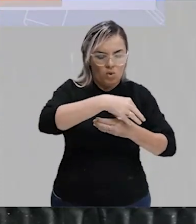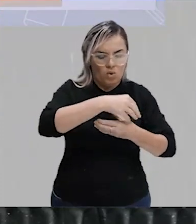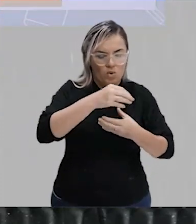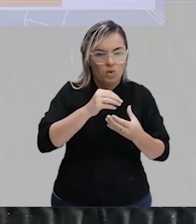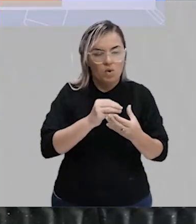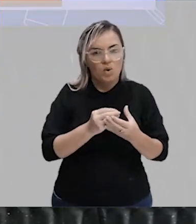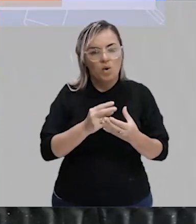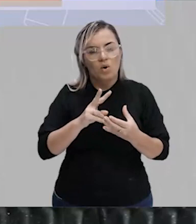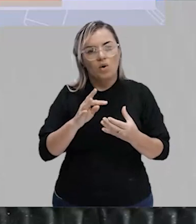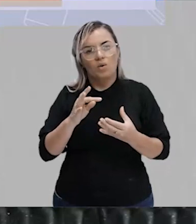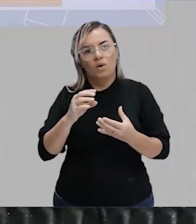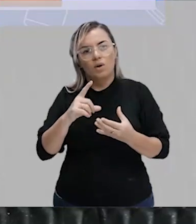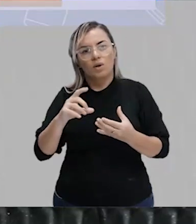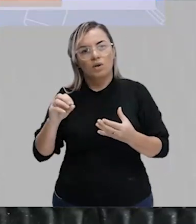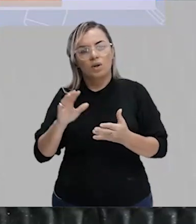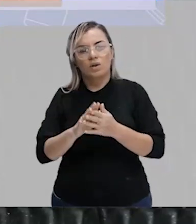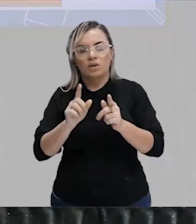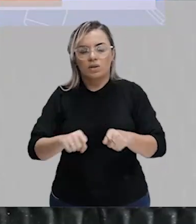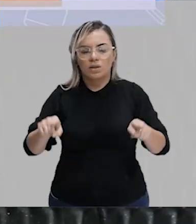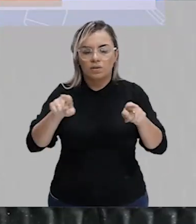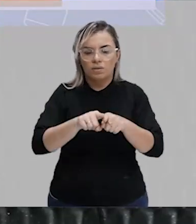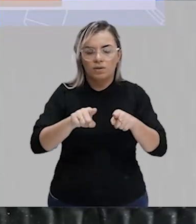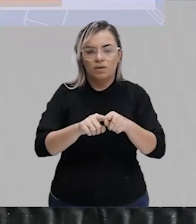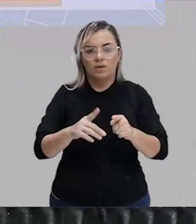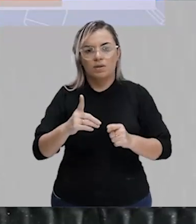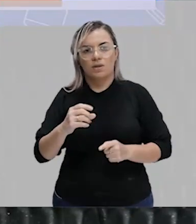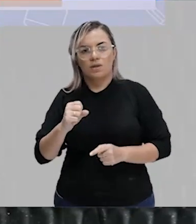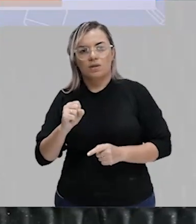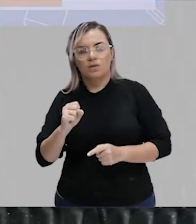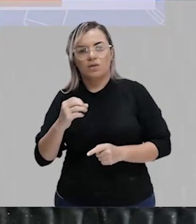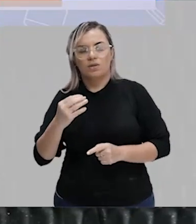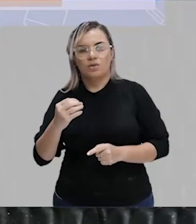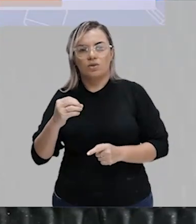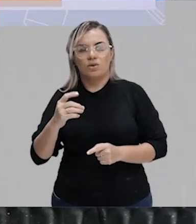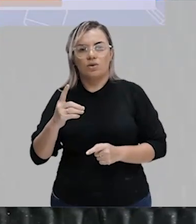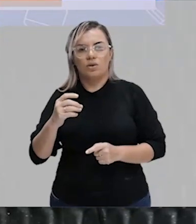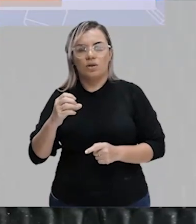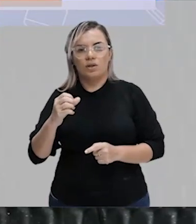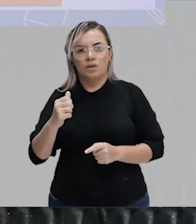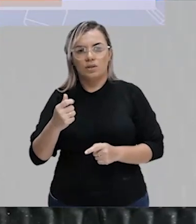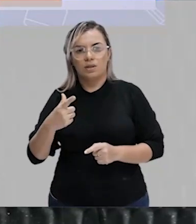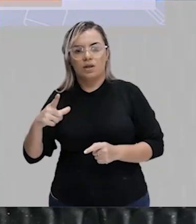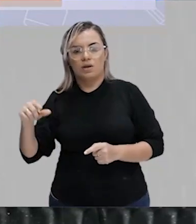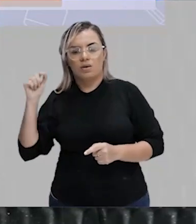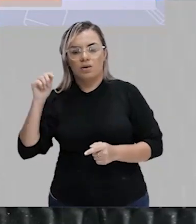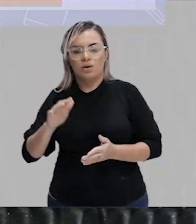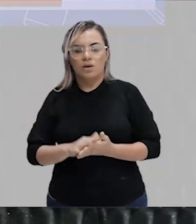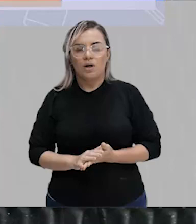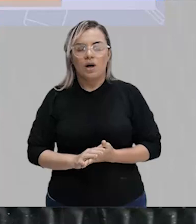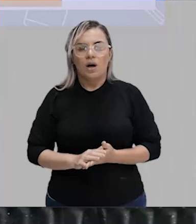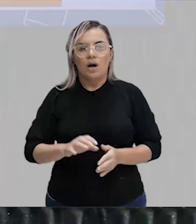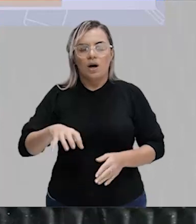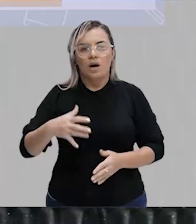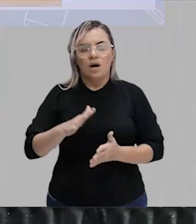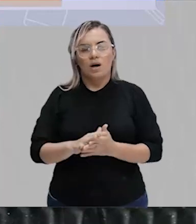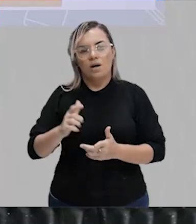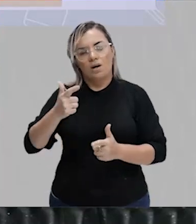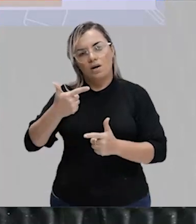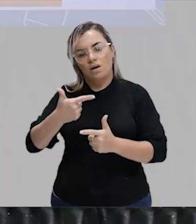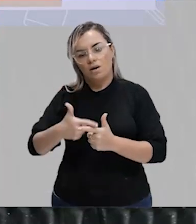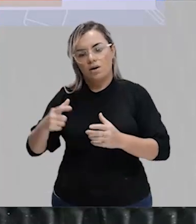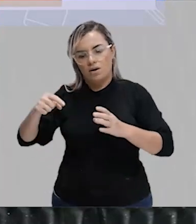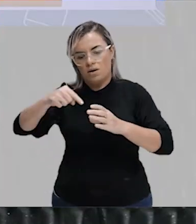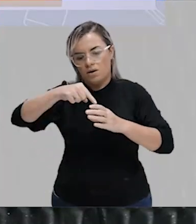discoidal. Como assim discoidal? Porque vai acontecer divisões numa região semelhante a um disco, só